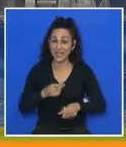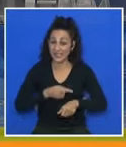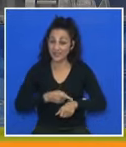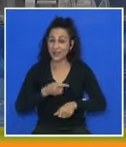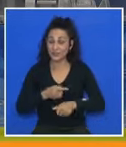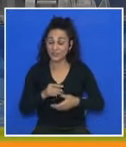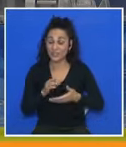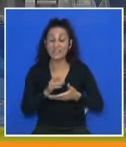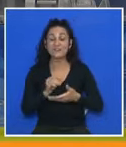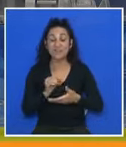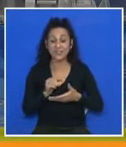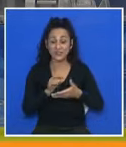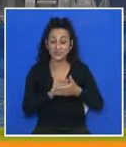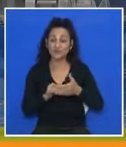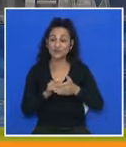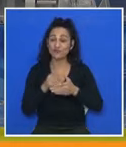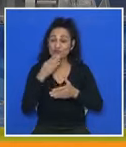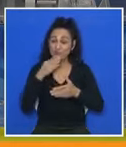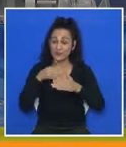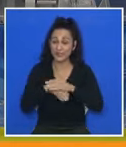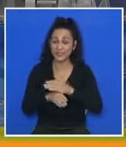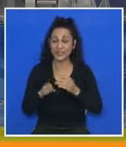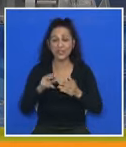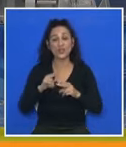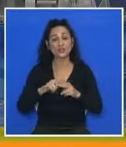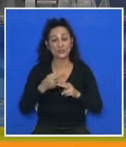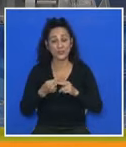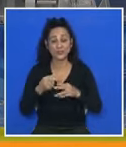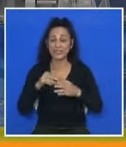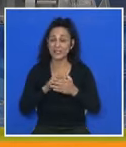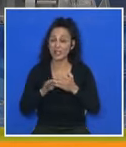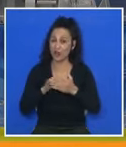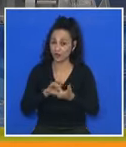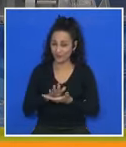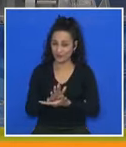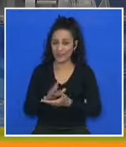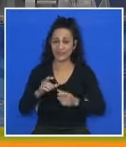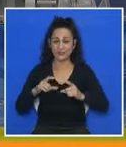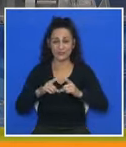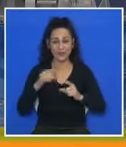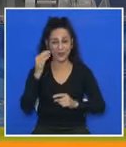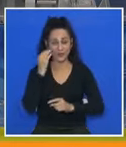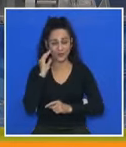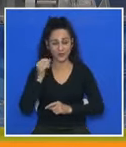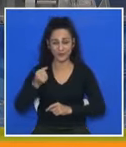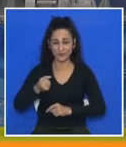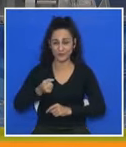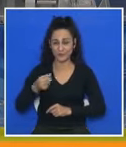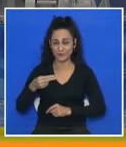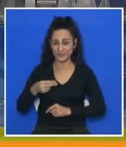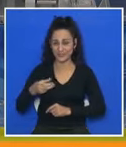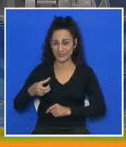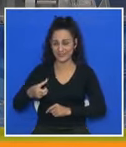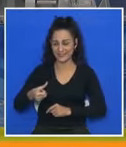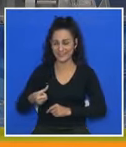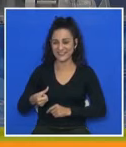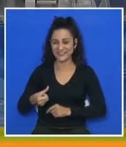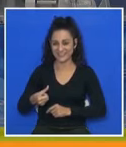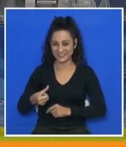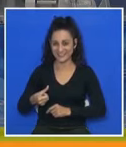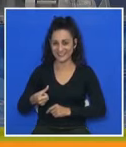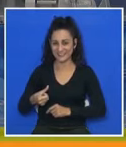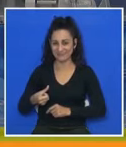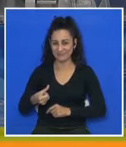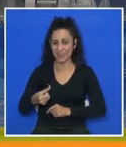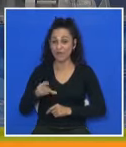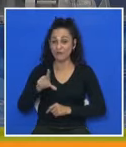hoje tem time mania, dupla cena, dia de sorte, loto fácil. Bola rosa, número 26. Rosa,